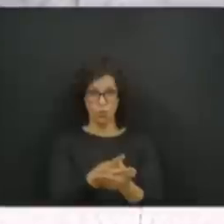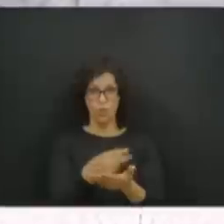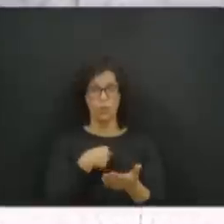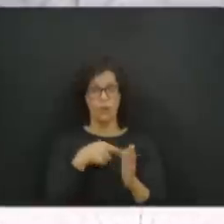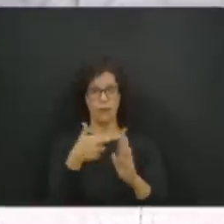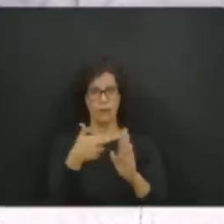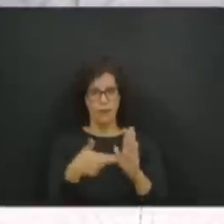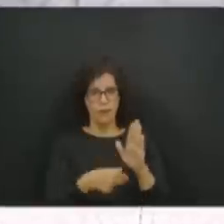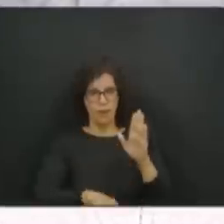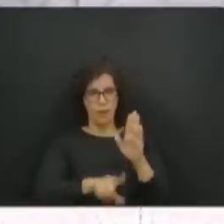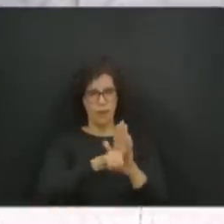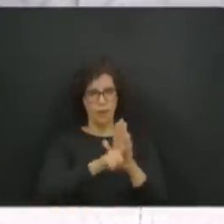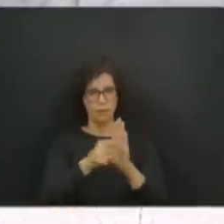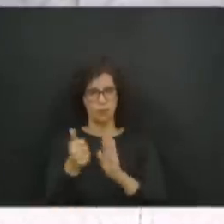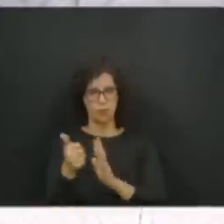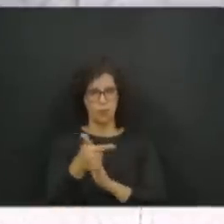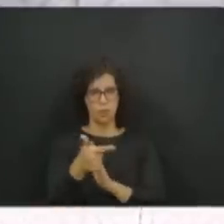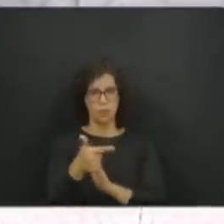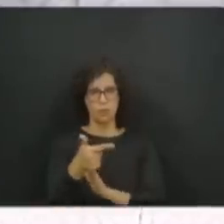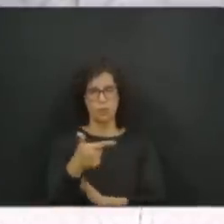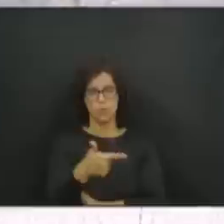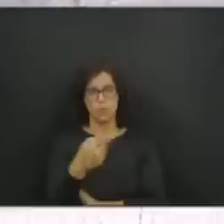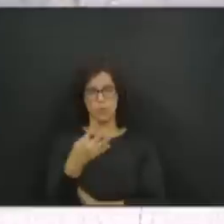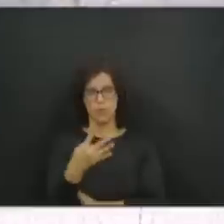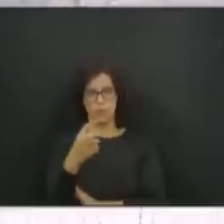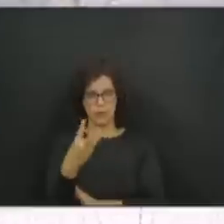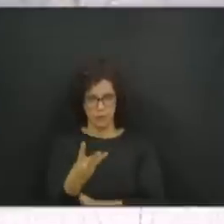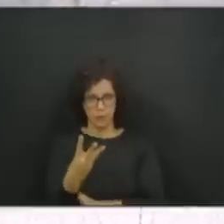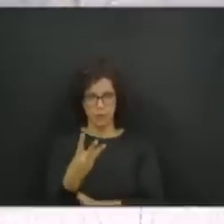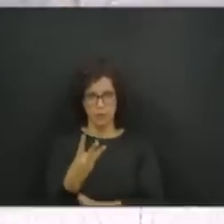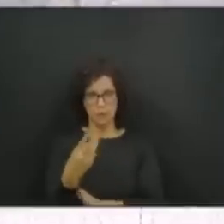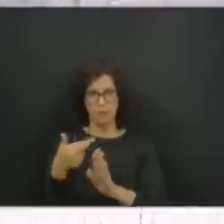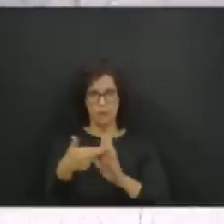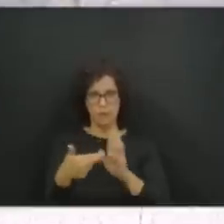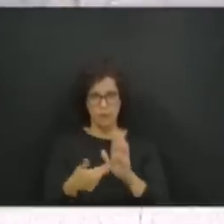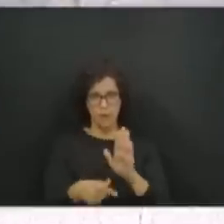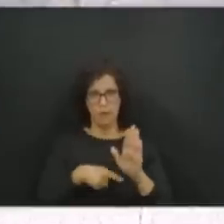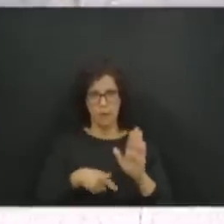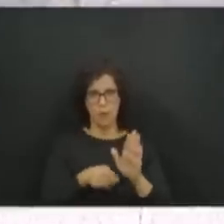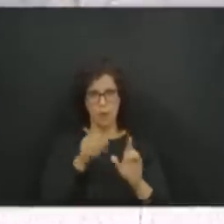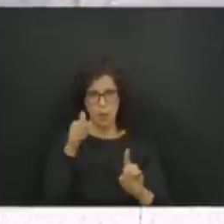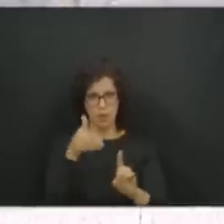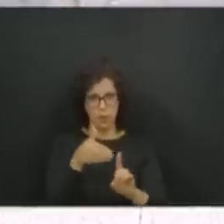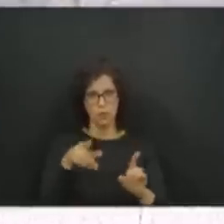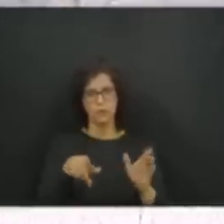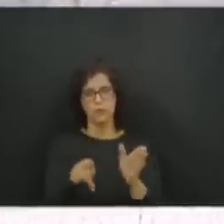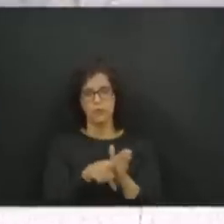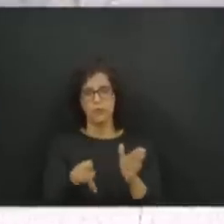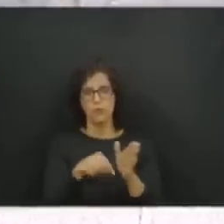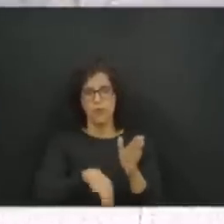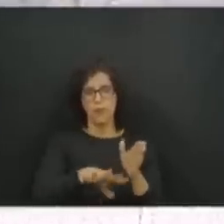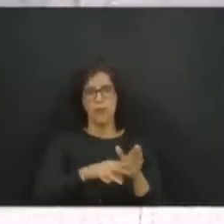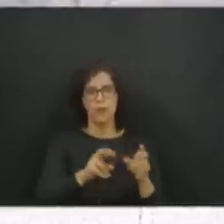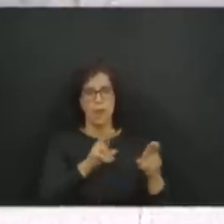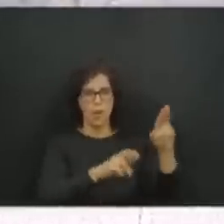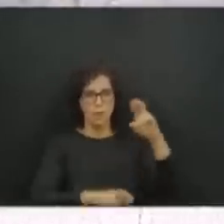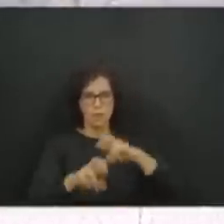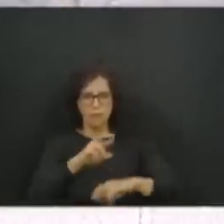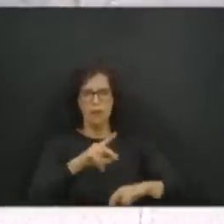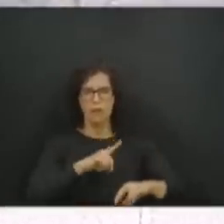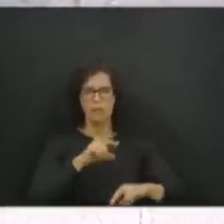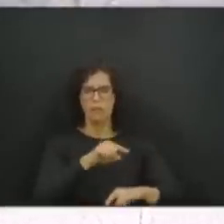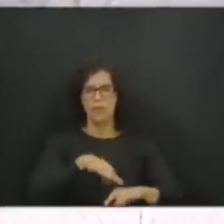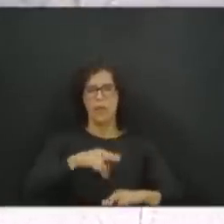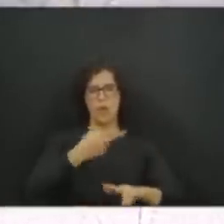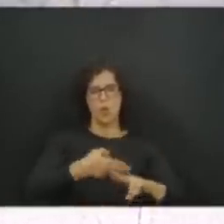todos os seus princípios da lei 12243 que estabelece os critérios objetivos em relação à observância